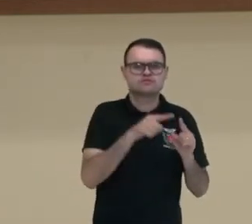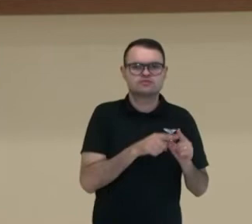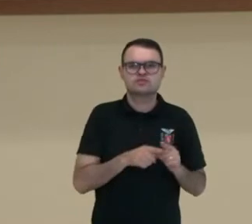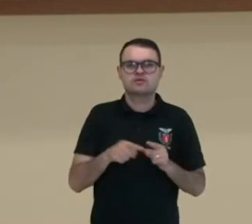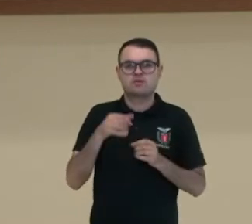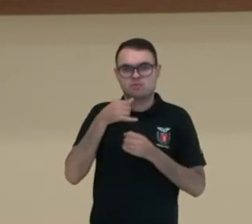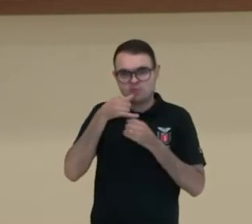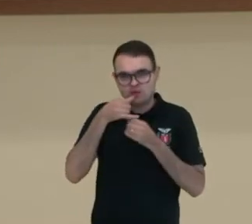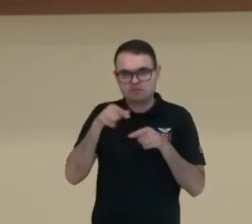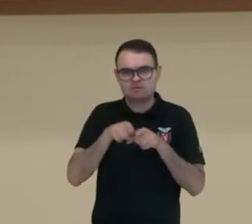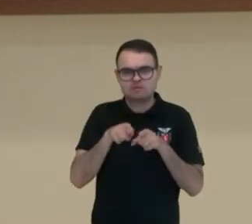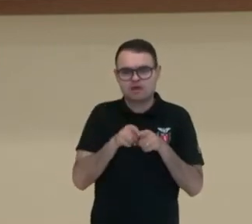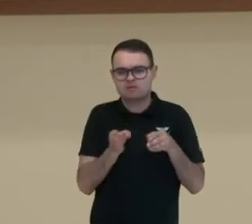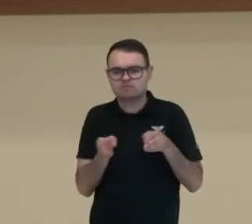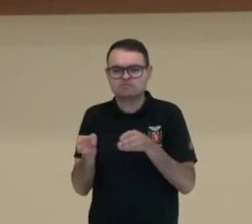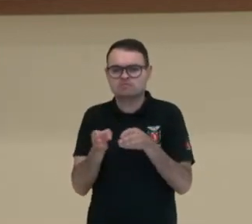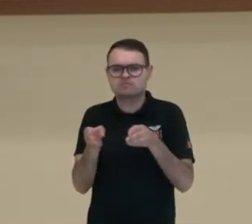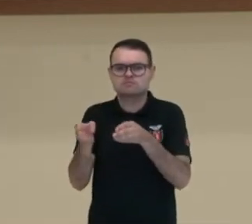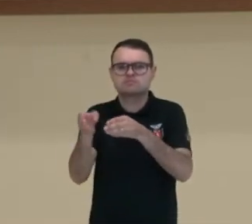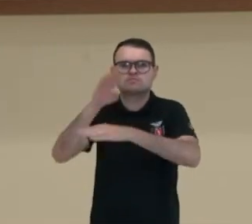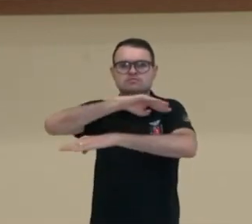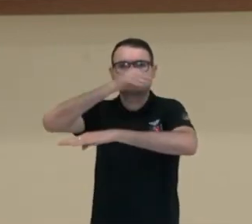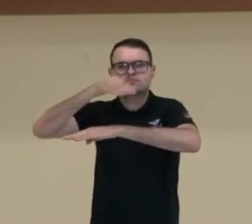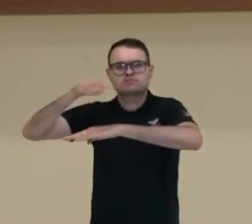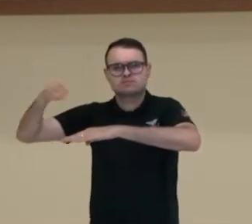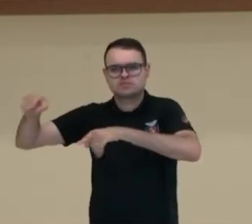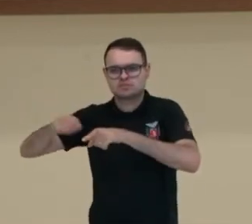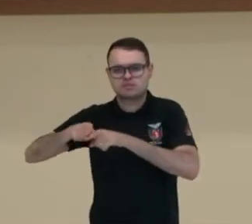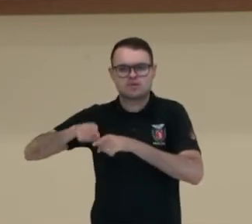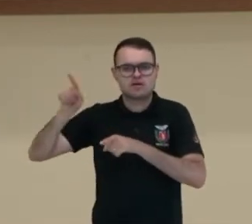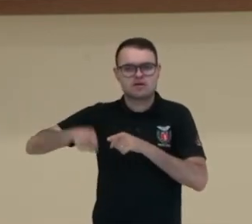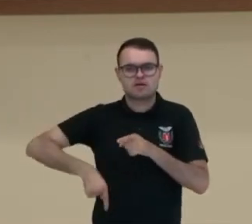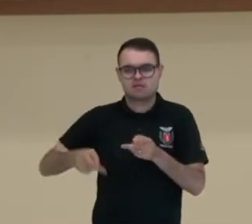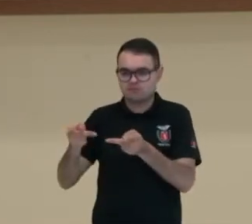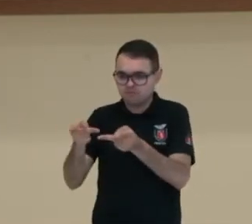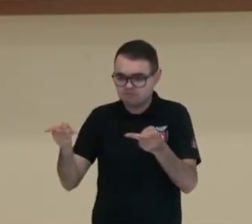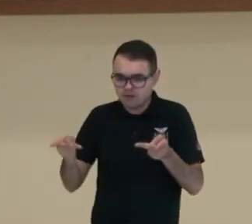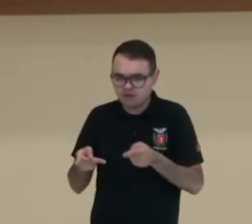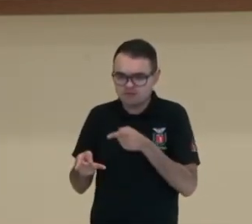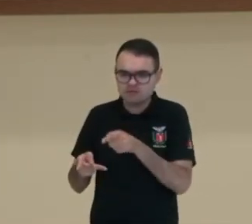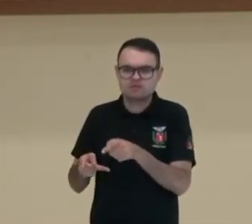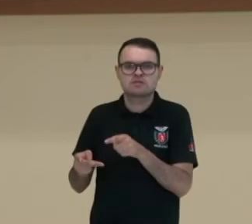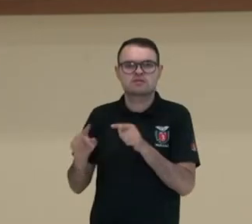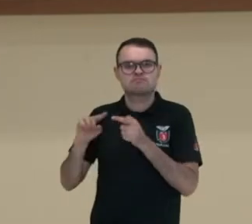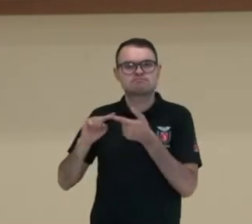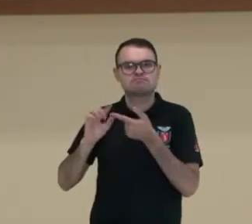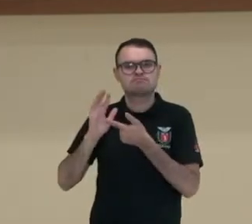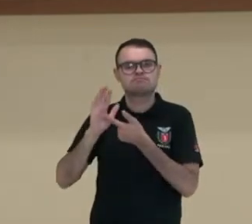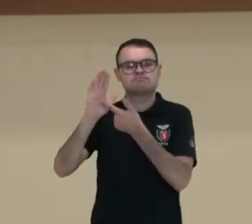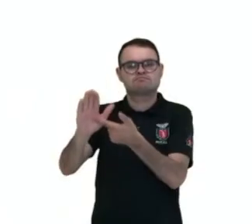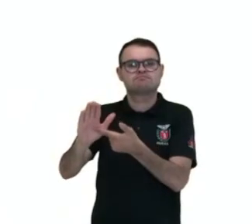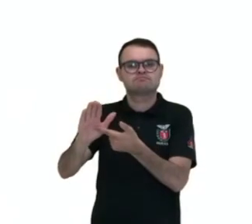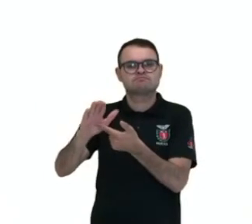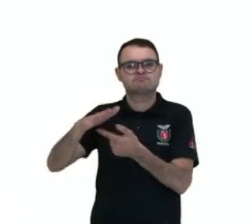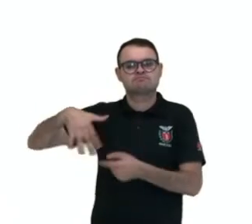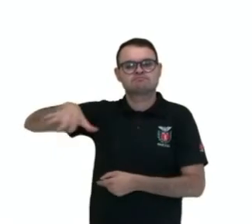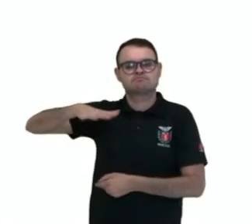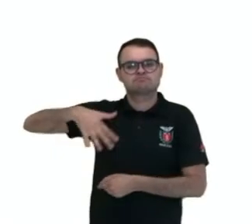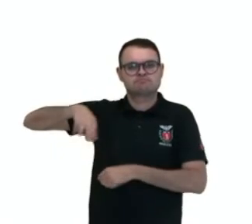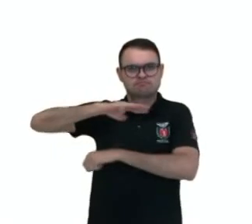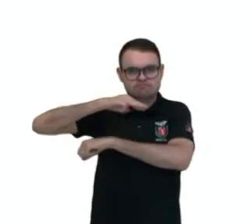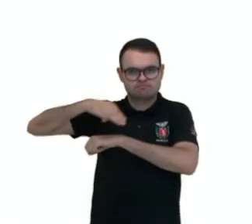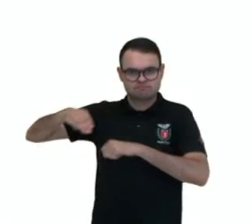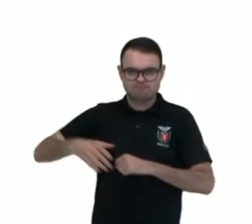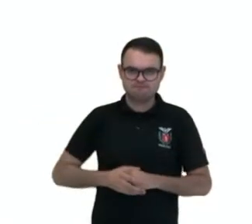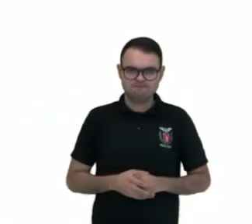interessante, a Estrada da Graciosa e o prato típico que representa, então, a região de Morretes. Na religião, o